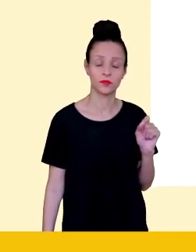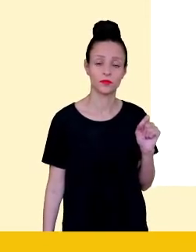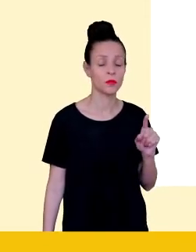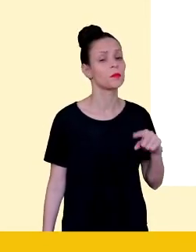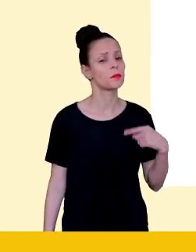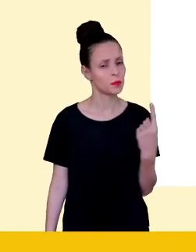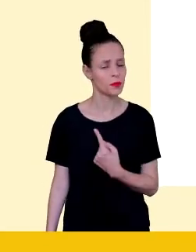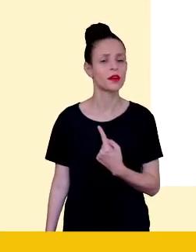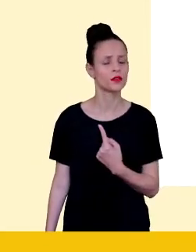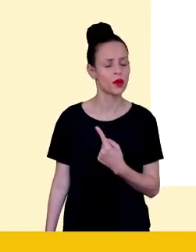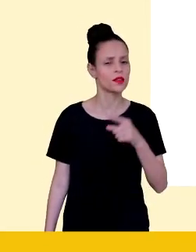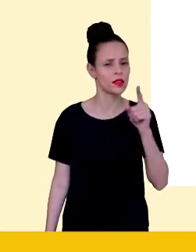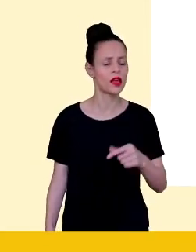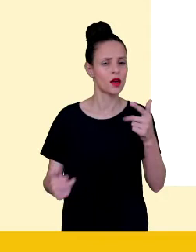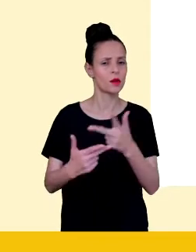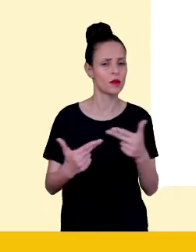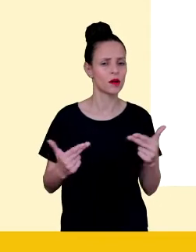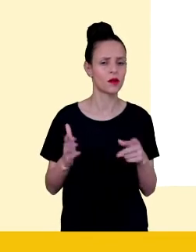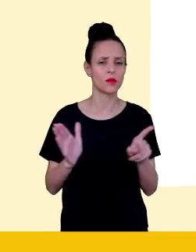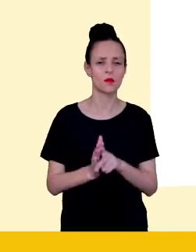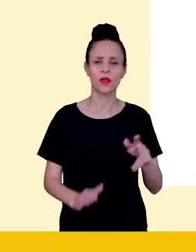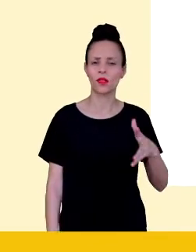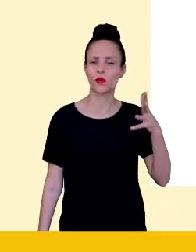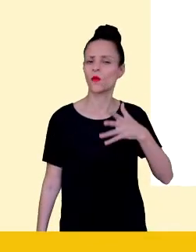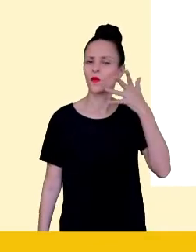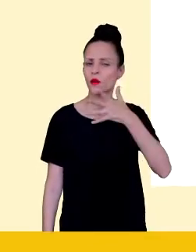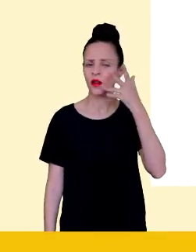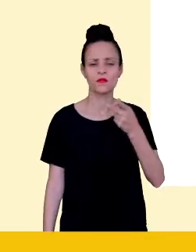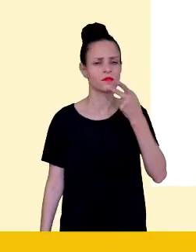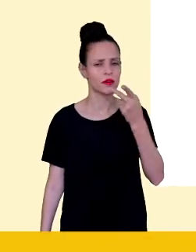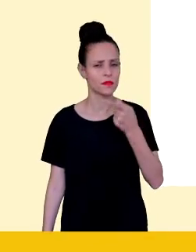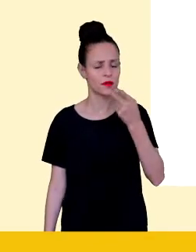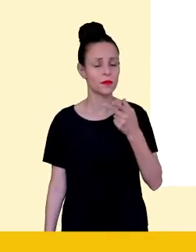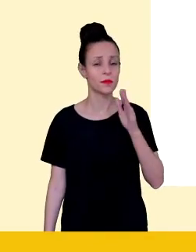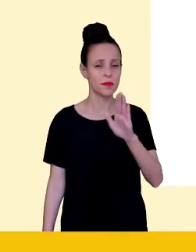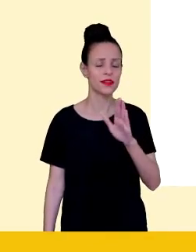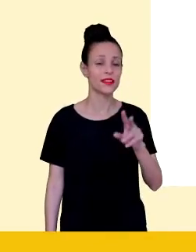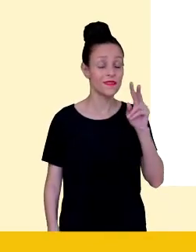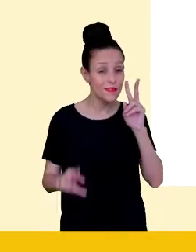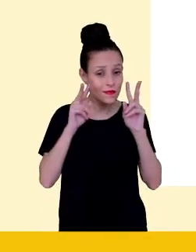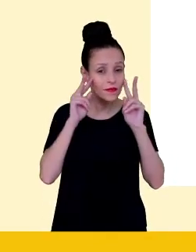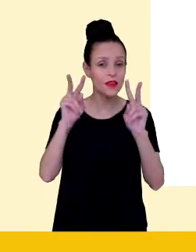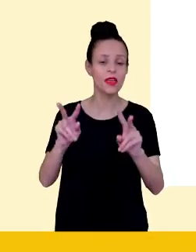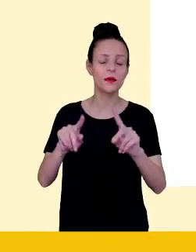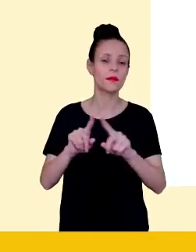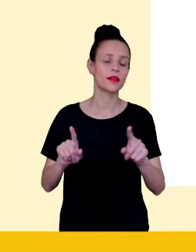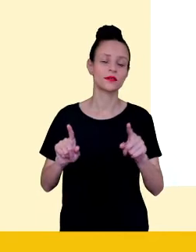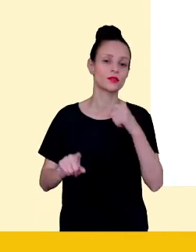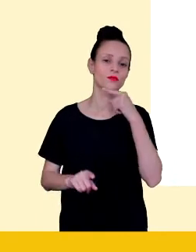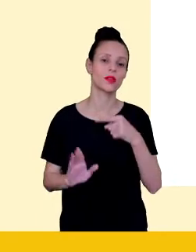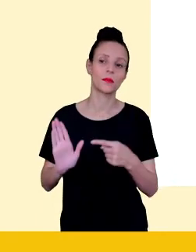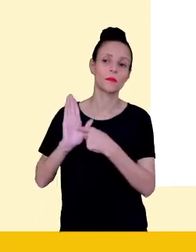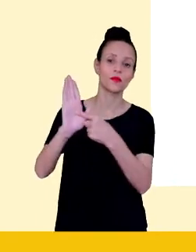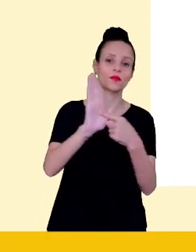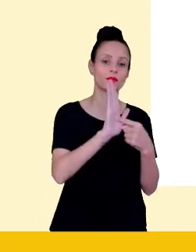que um deles, né, fala, que assim, para nós assim, é uma coisa oral, né? Então, assim, a gente